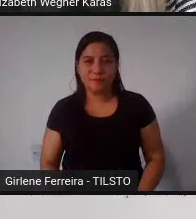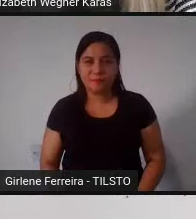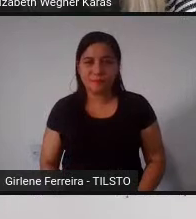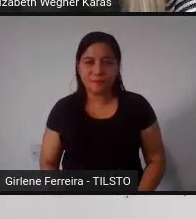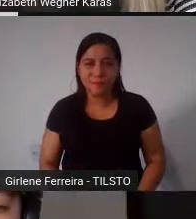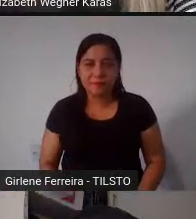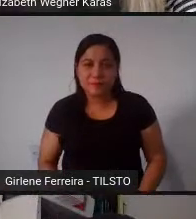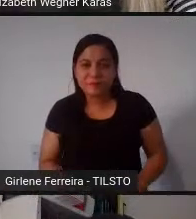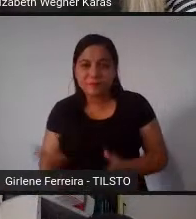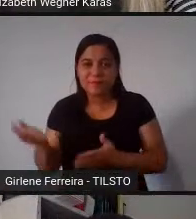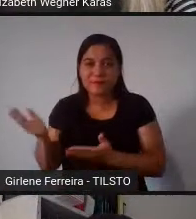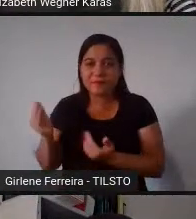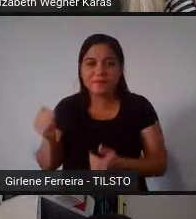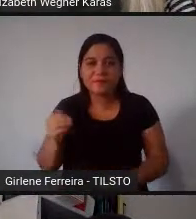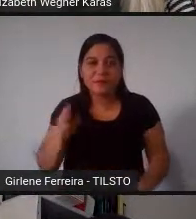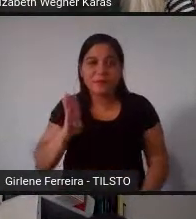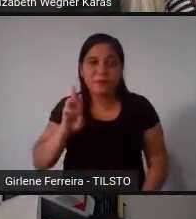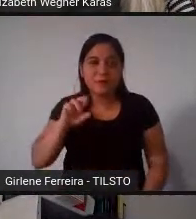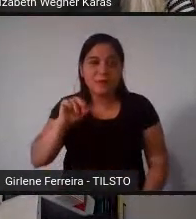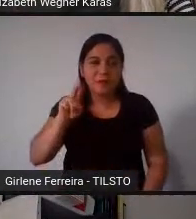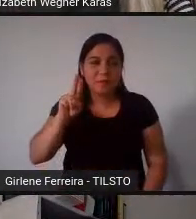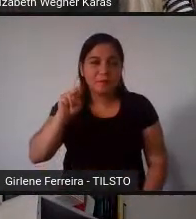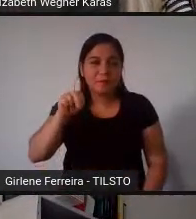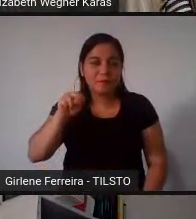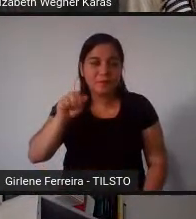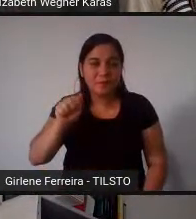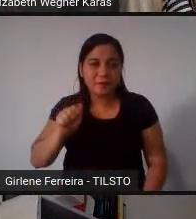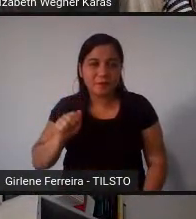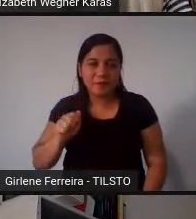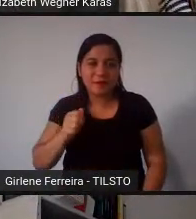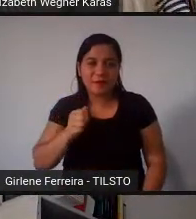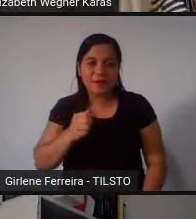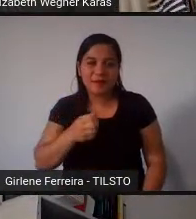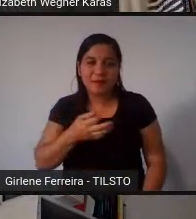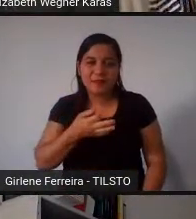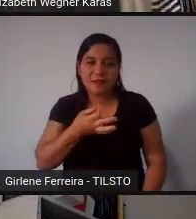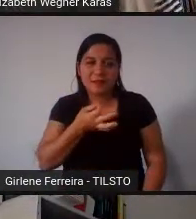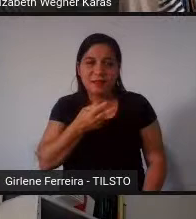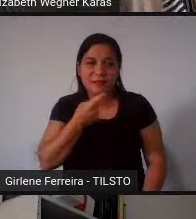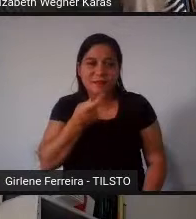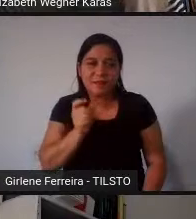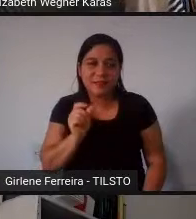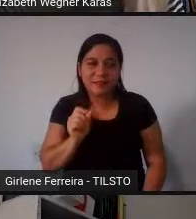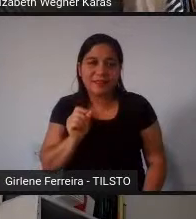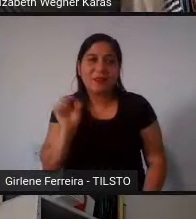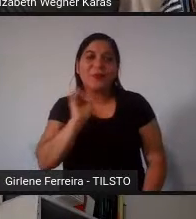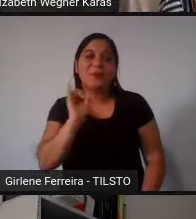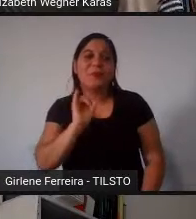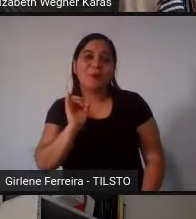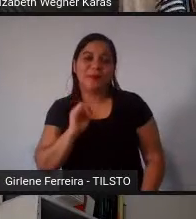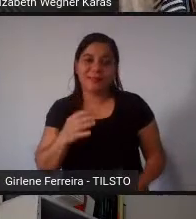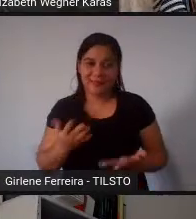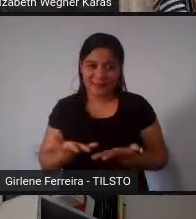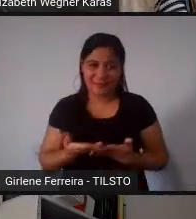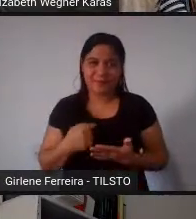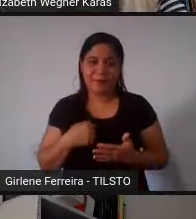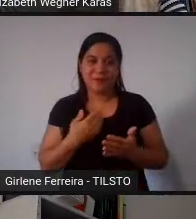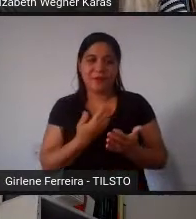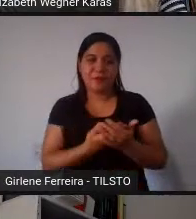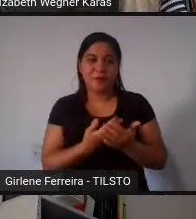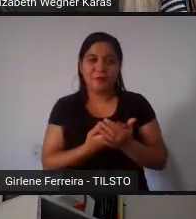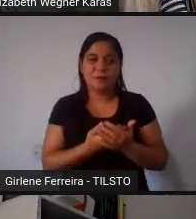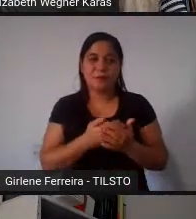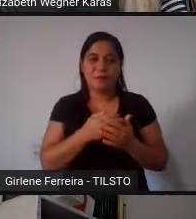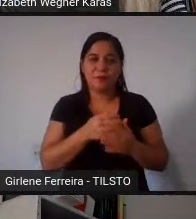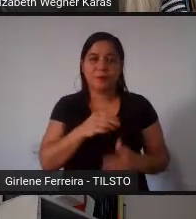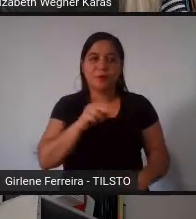Bruna aqui, que ela queria fazer um comentário também. Oi, Bruna. Oi. Então, eu estudo no IFPR, eu faço